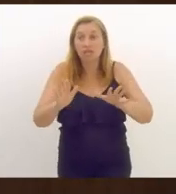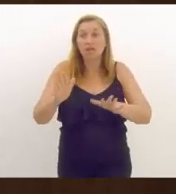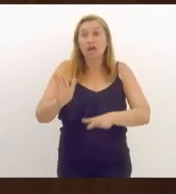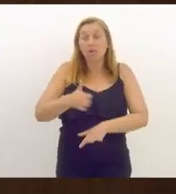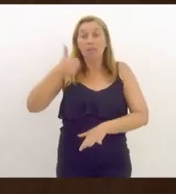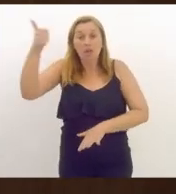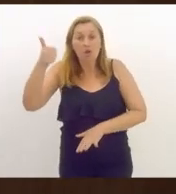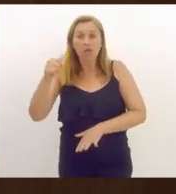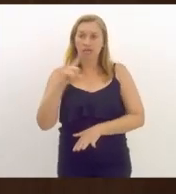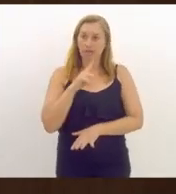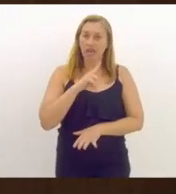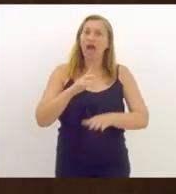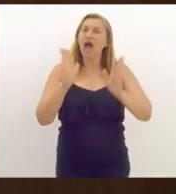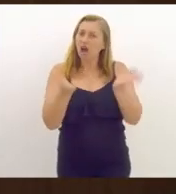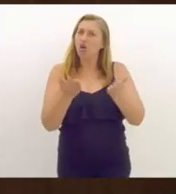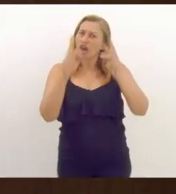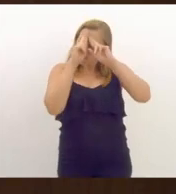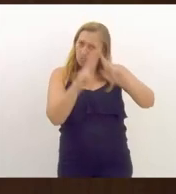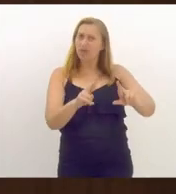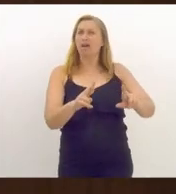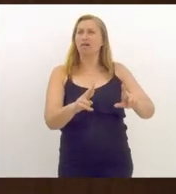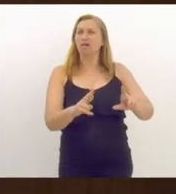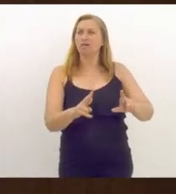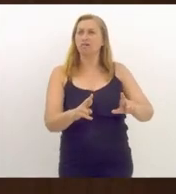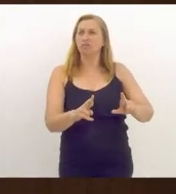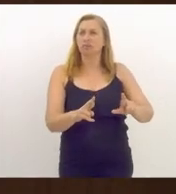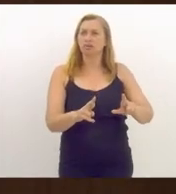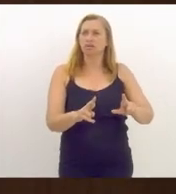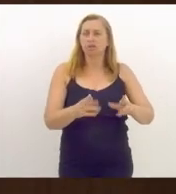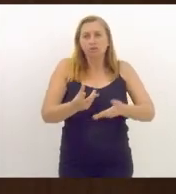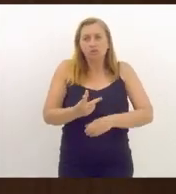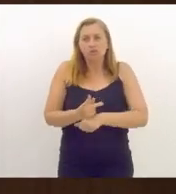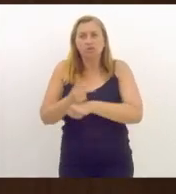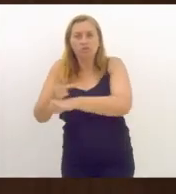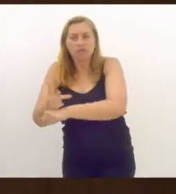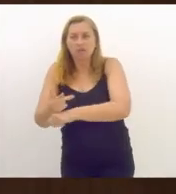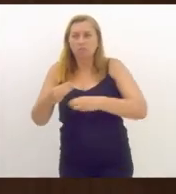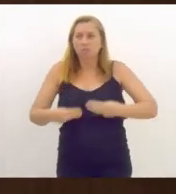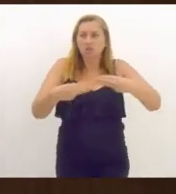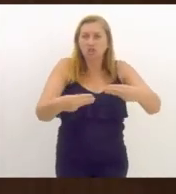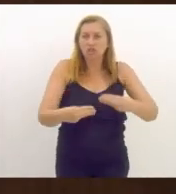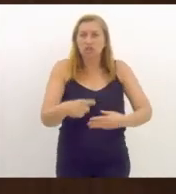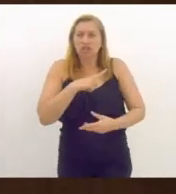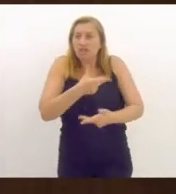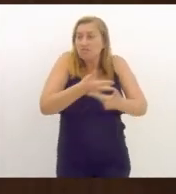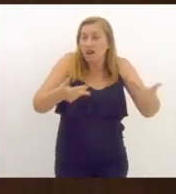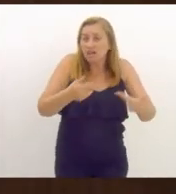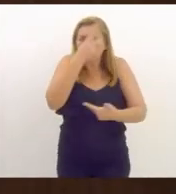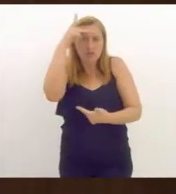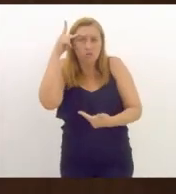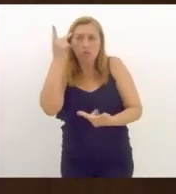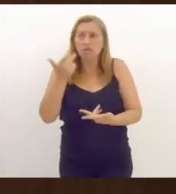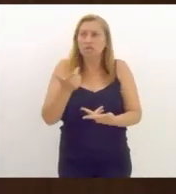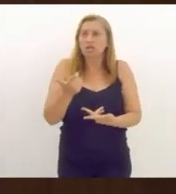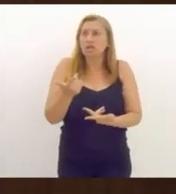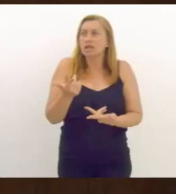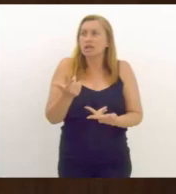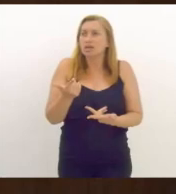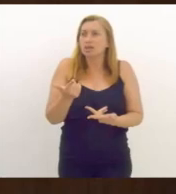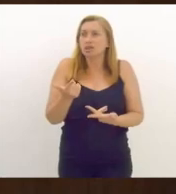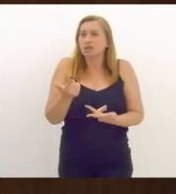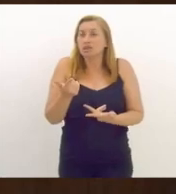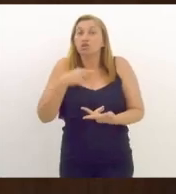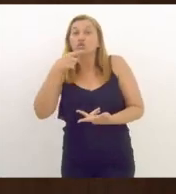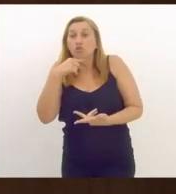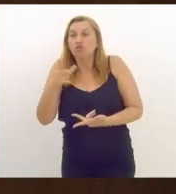o melhor regime que tem agora vamos respeitar não damos uma medalha para o ministro porque ele tem milhares de pessoas que têm